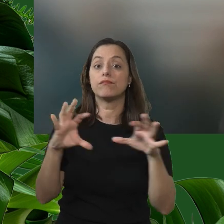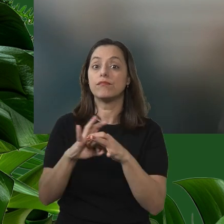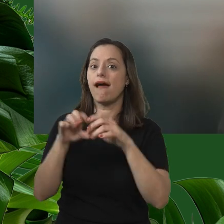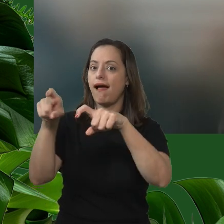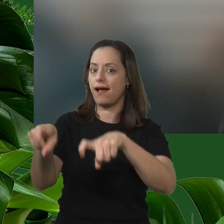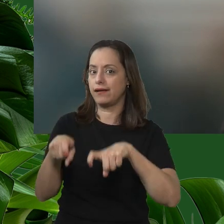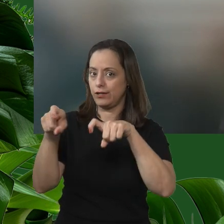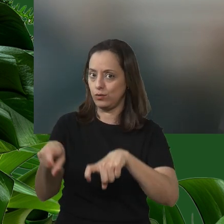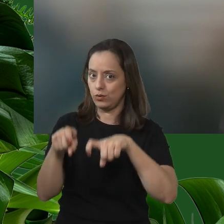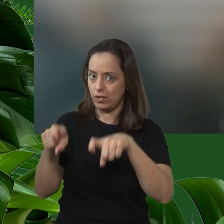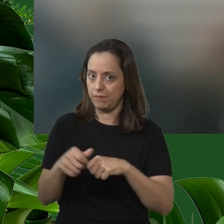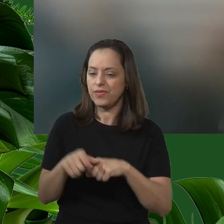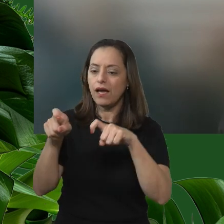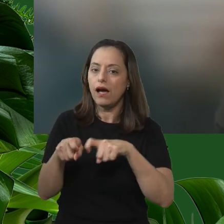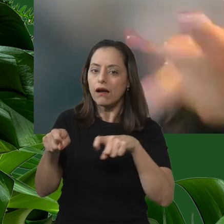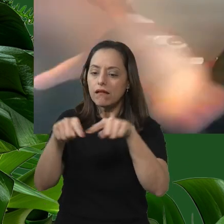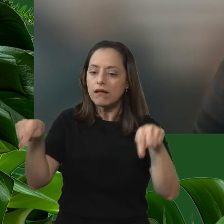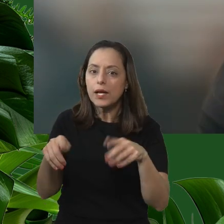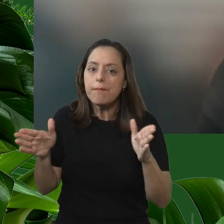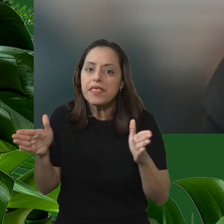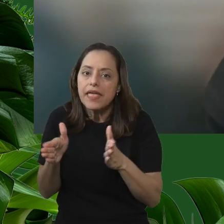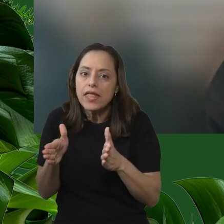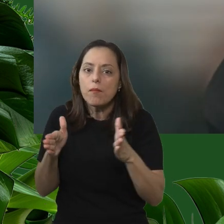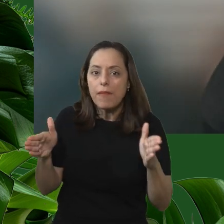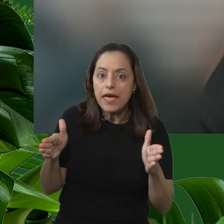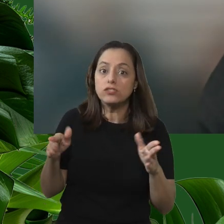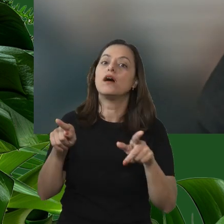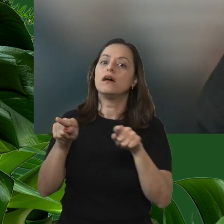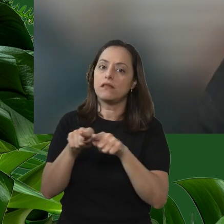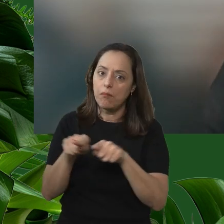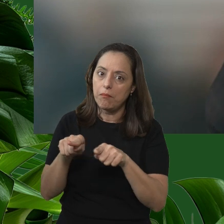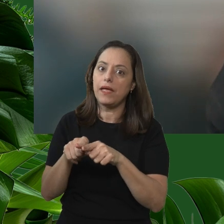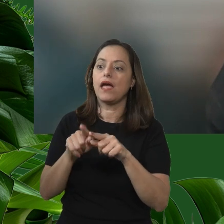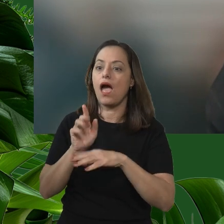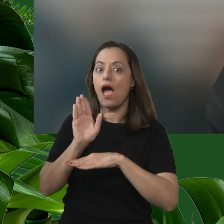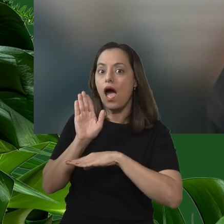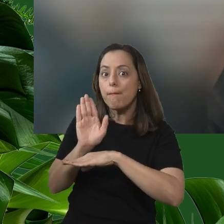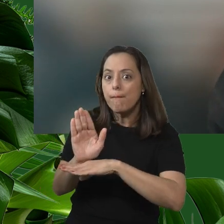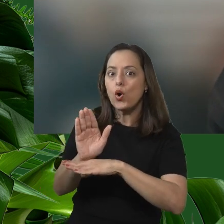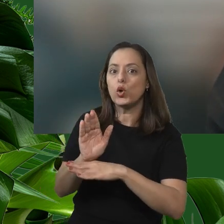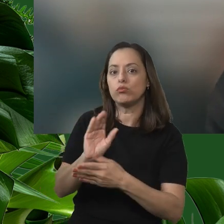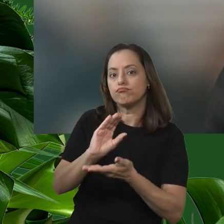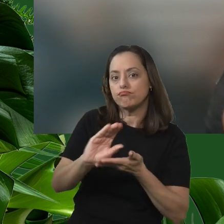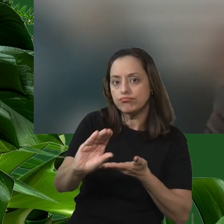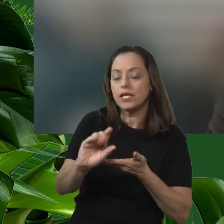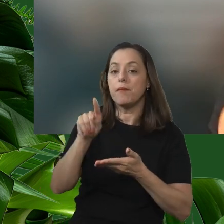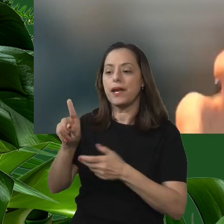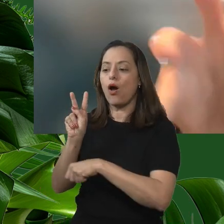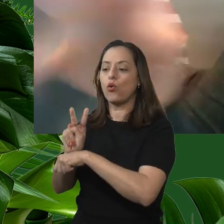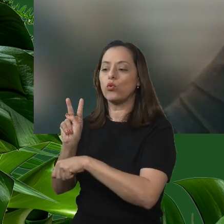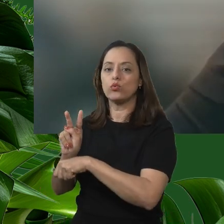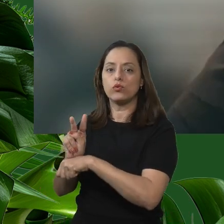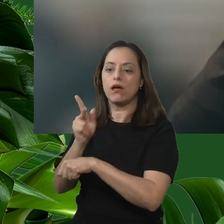agrícola. Então, pequenos e médios agricultores locais desses mananciais também são apoiados pela iniciativa, pelo Movimento Viva Água, para que